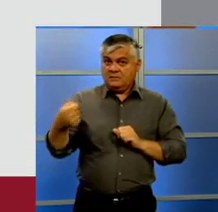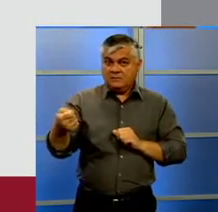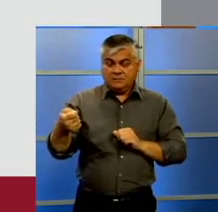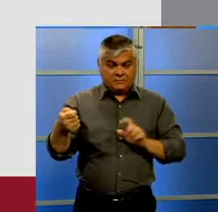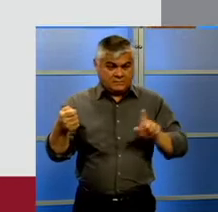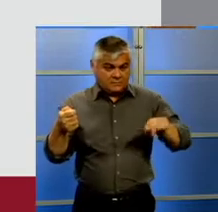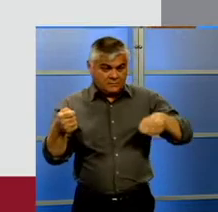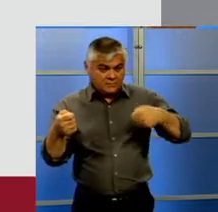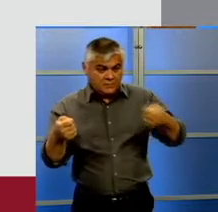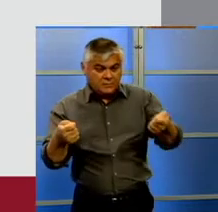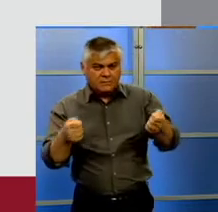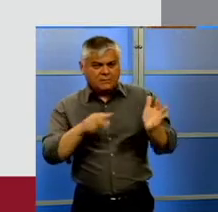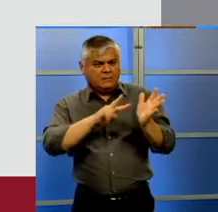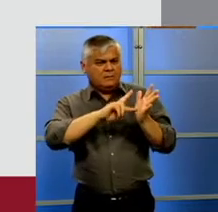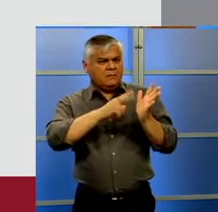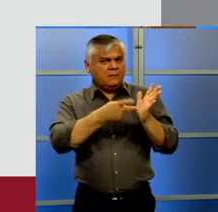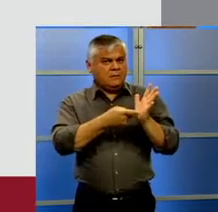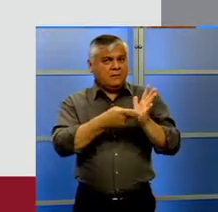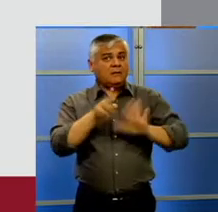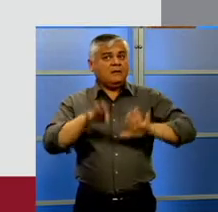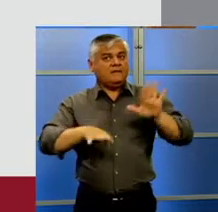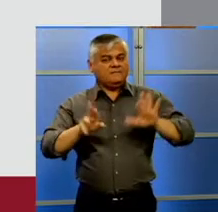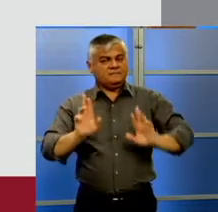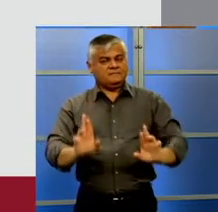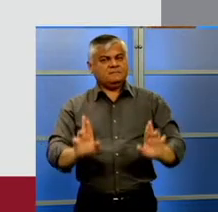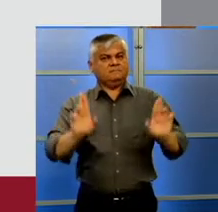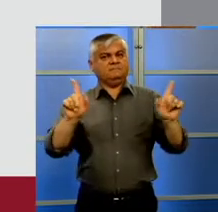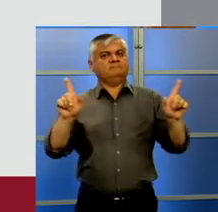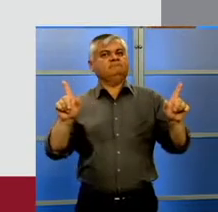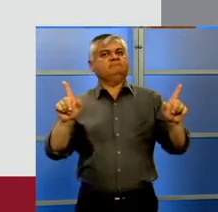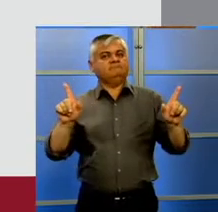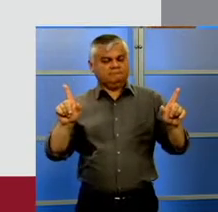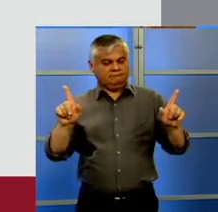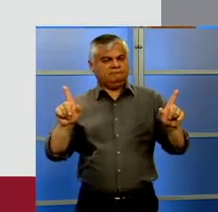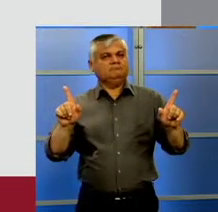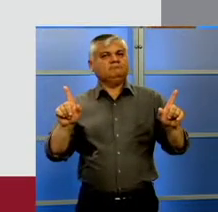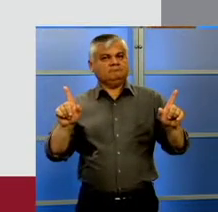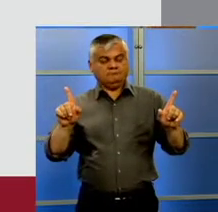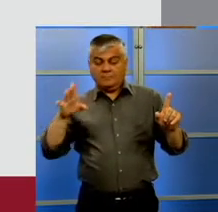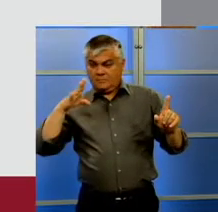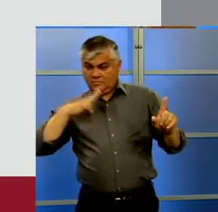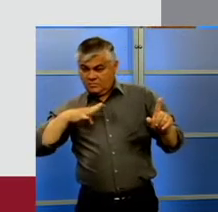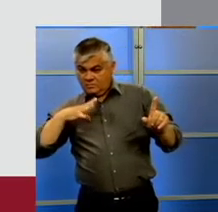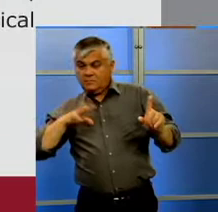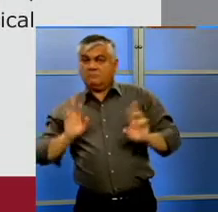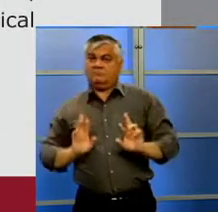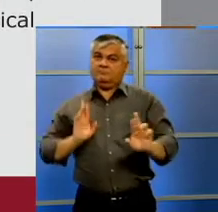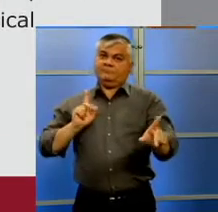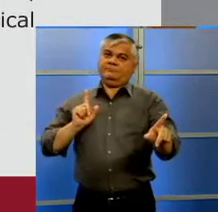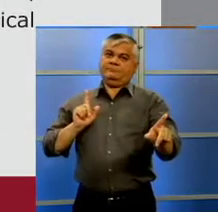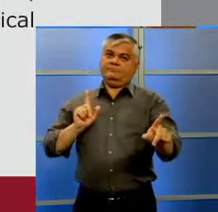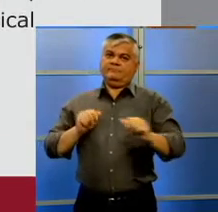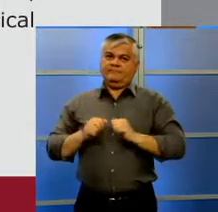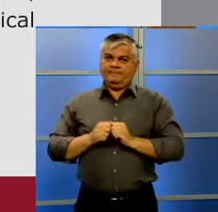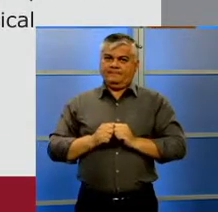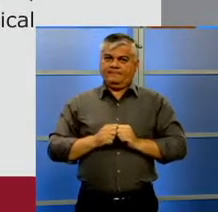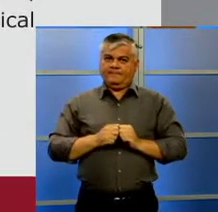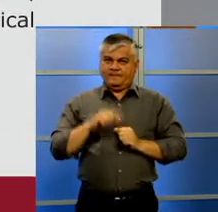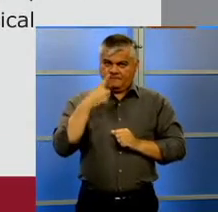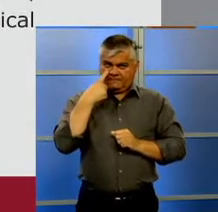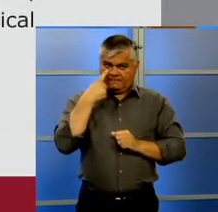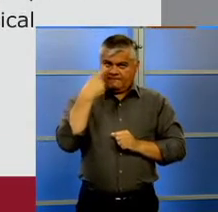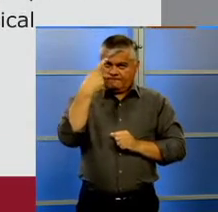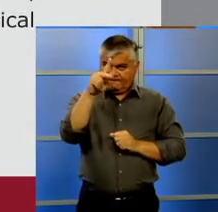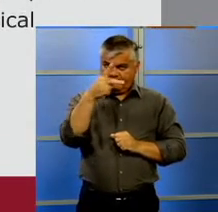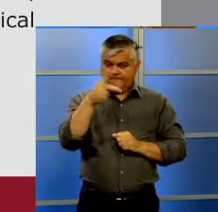que produz na Libras pode não ser o mesmo que nós temos para a língua portuguesa. Veja lá no seu